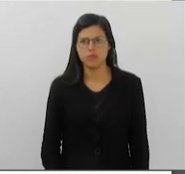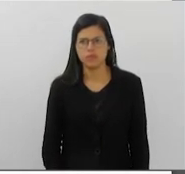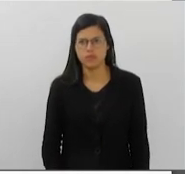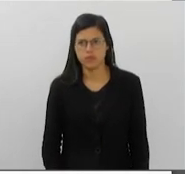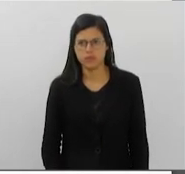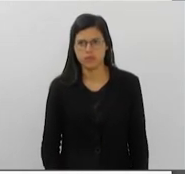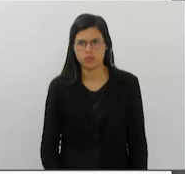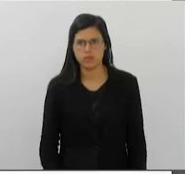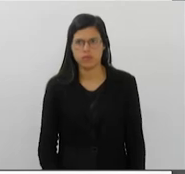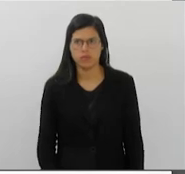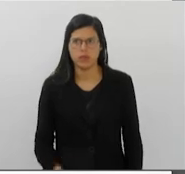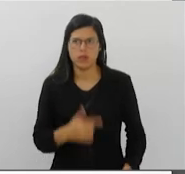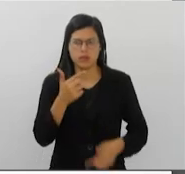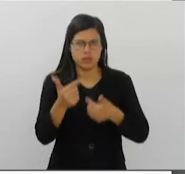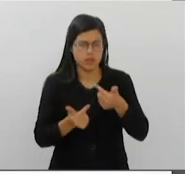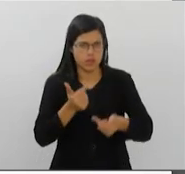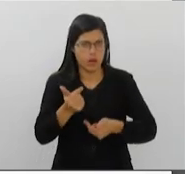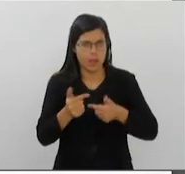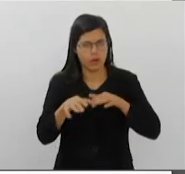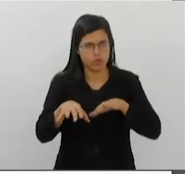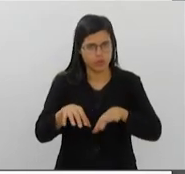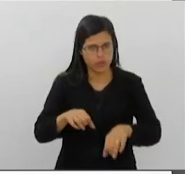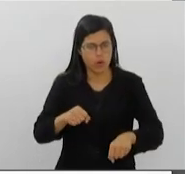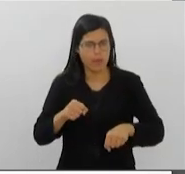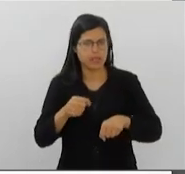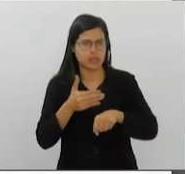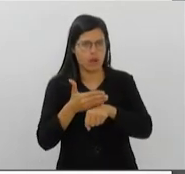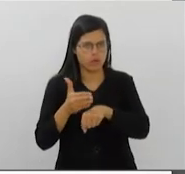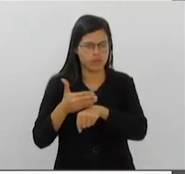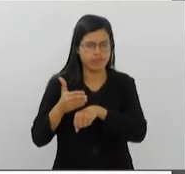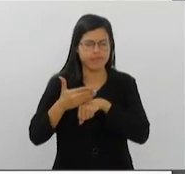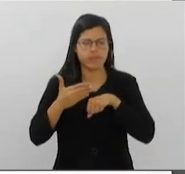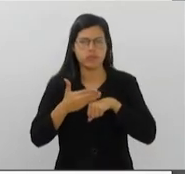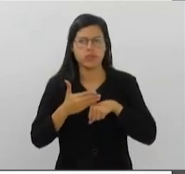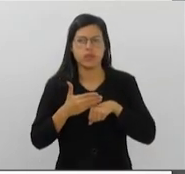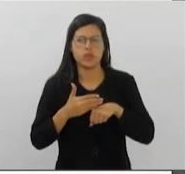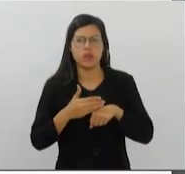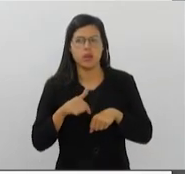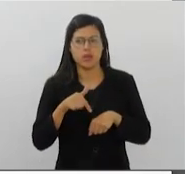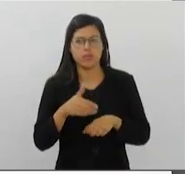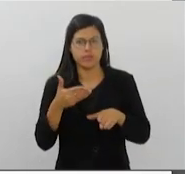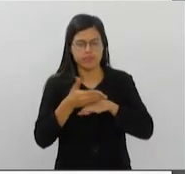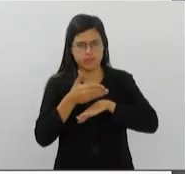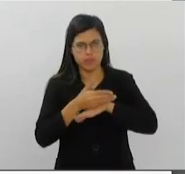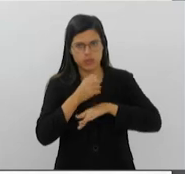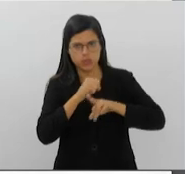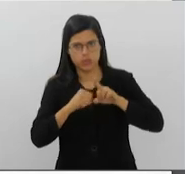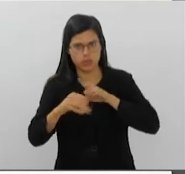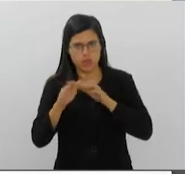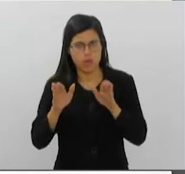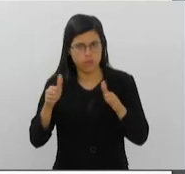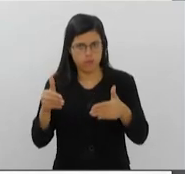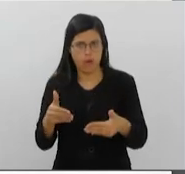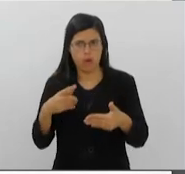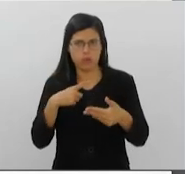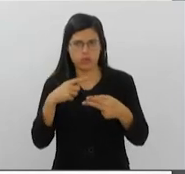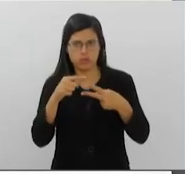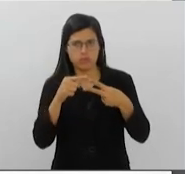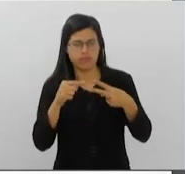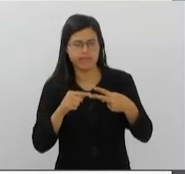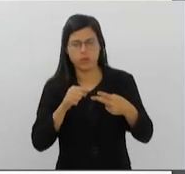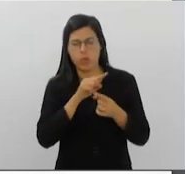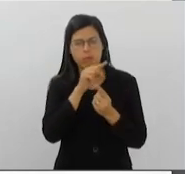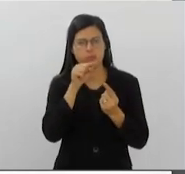E aí, né, através desse trabalho de formação, de mobilização, a participação social ela entra como um foco. Né? Nós temos duas grandes tarefas,